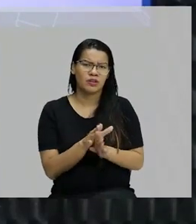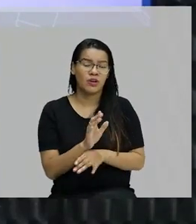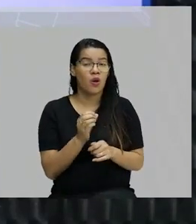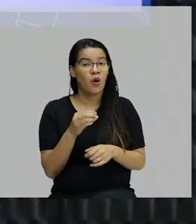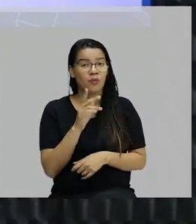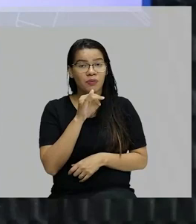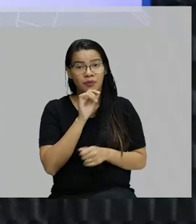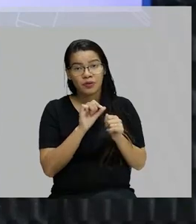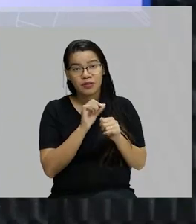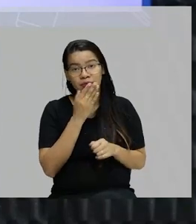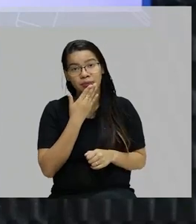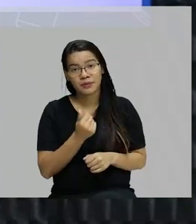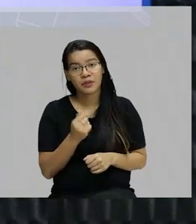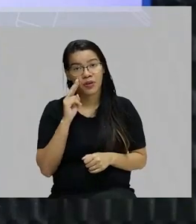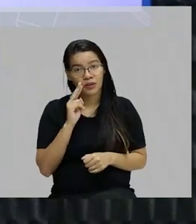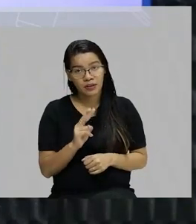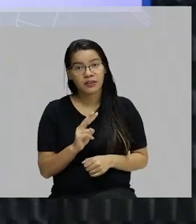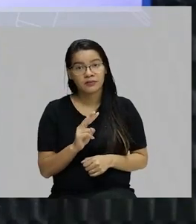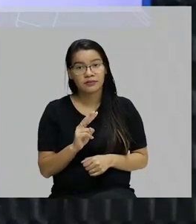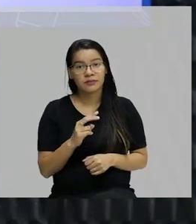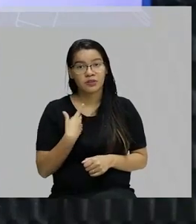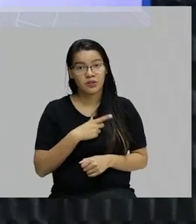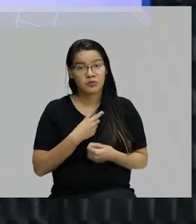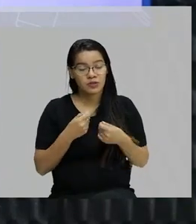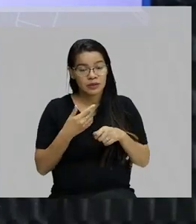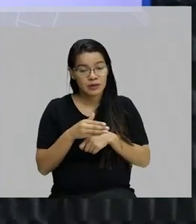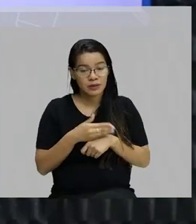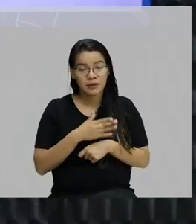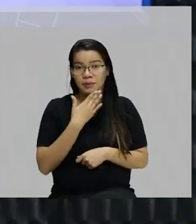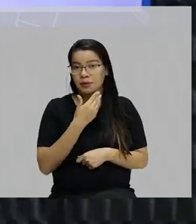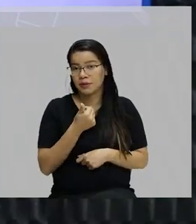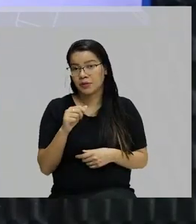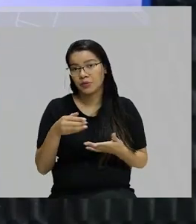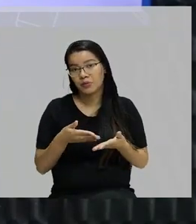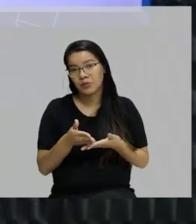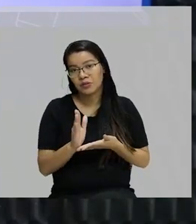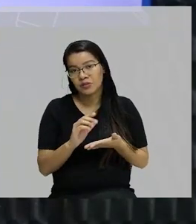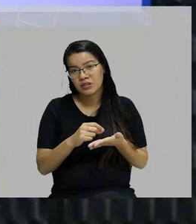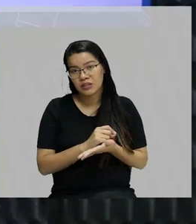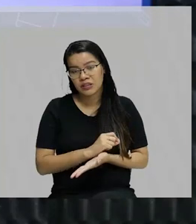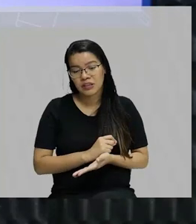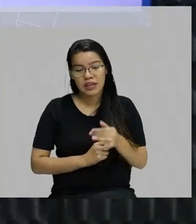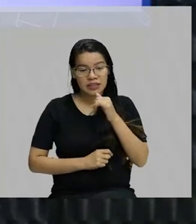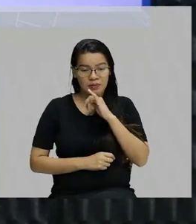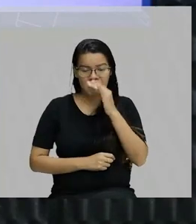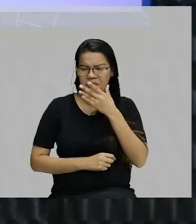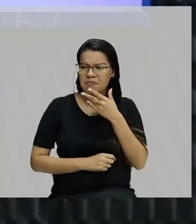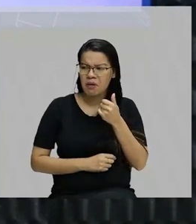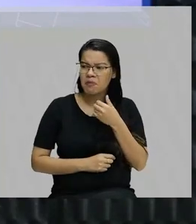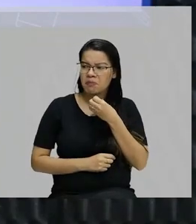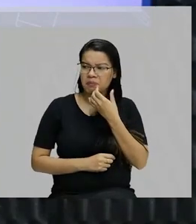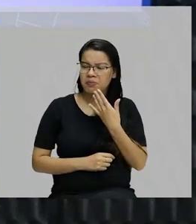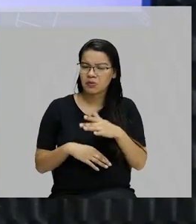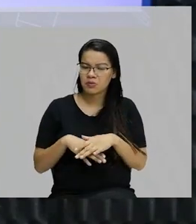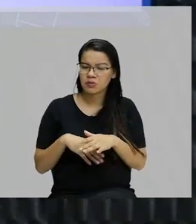na conjugação desses verbos para que a gente possa aplicá-lo melhor durante as nossas escritas né belíssimo jogo minha nossa